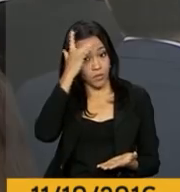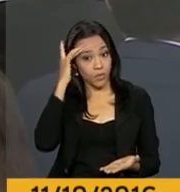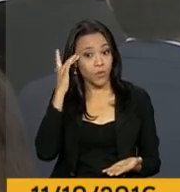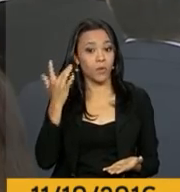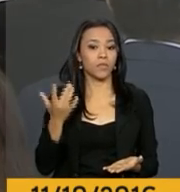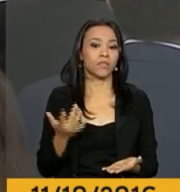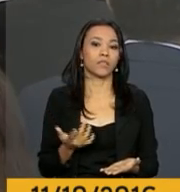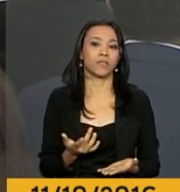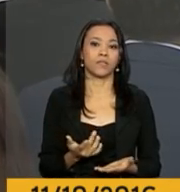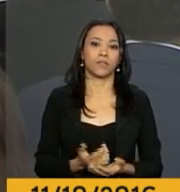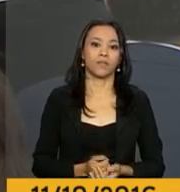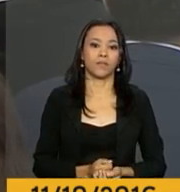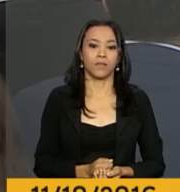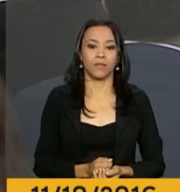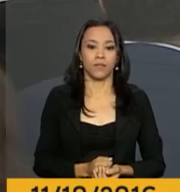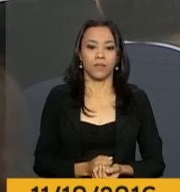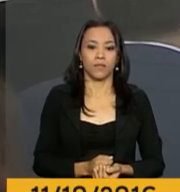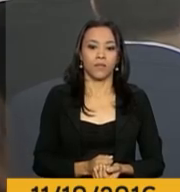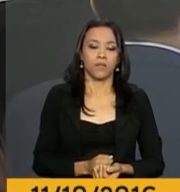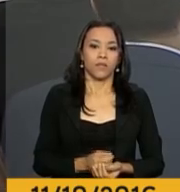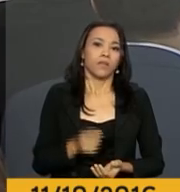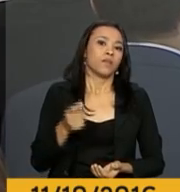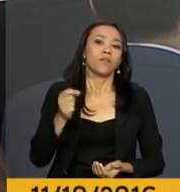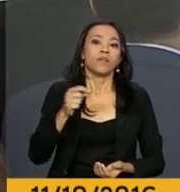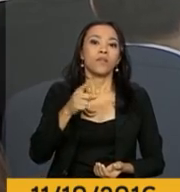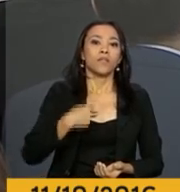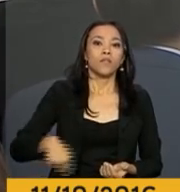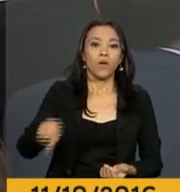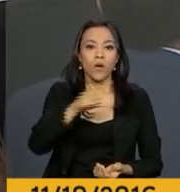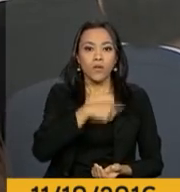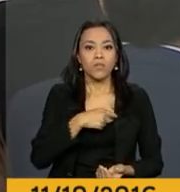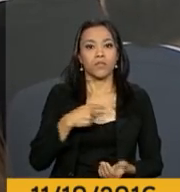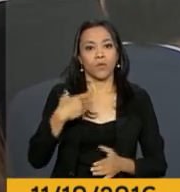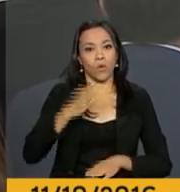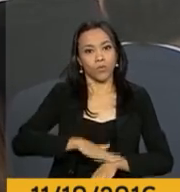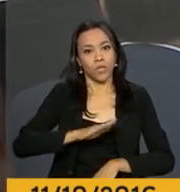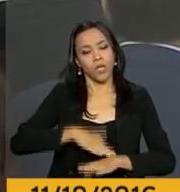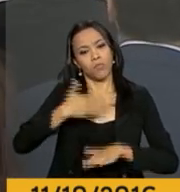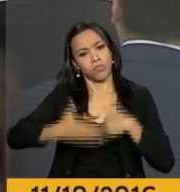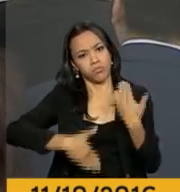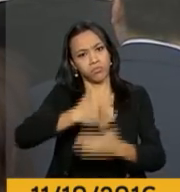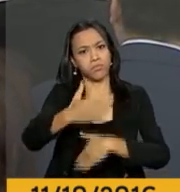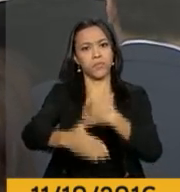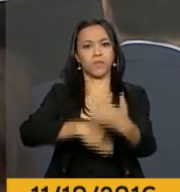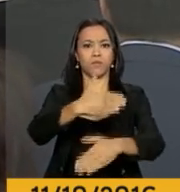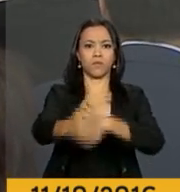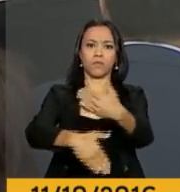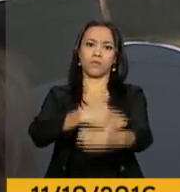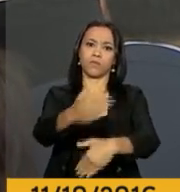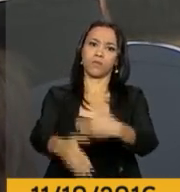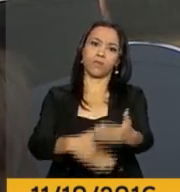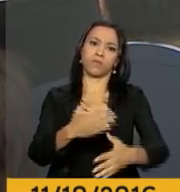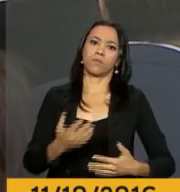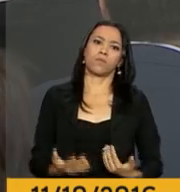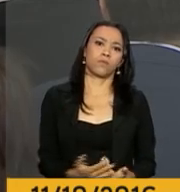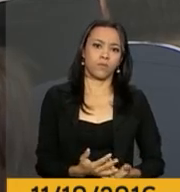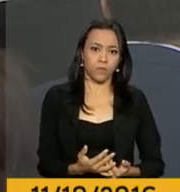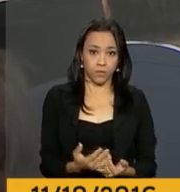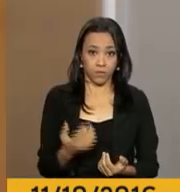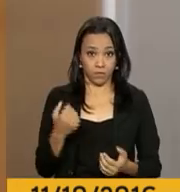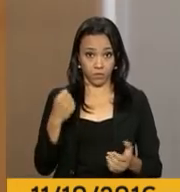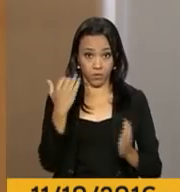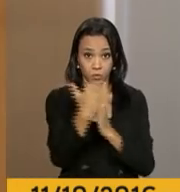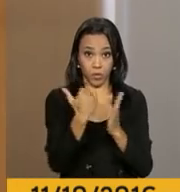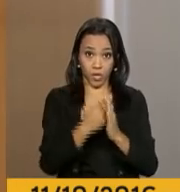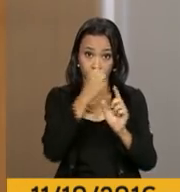gente muito pobre não é e mas sem razão que nós ao longo do tempo nós mantivemos todos os chamados programas sociais e